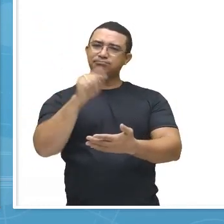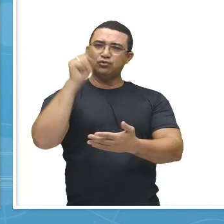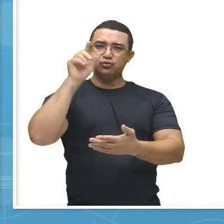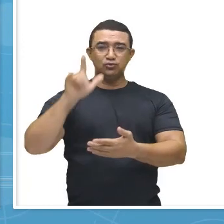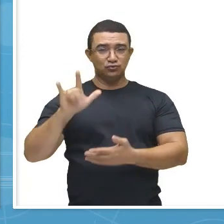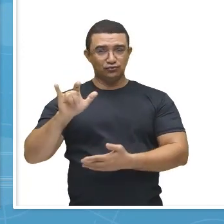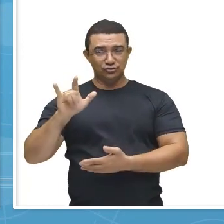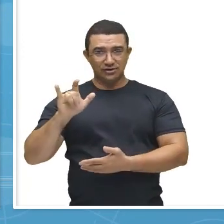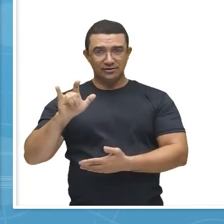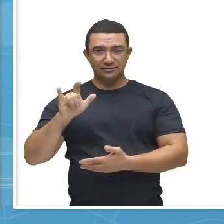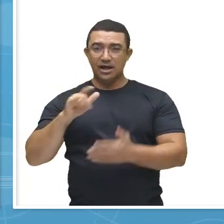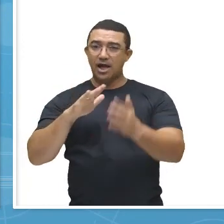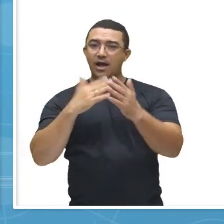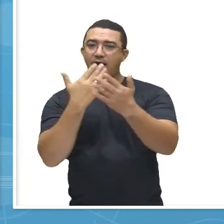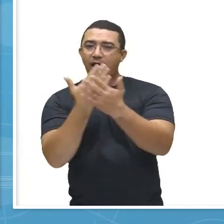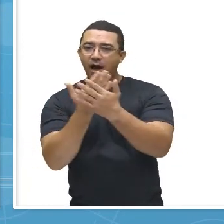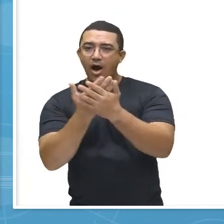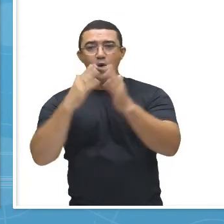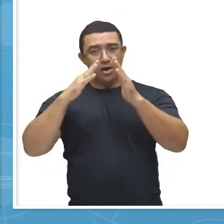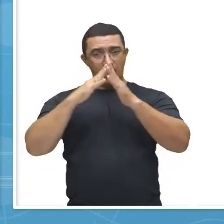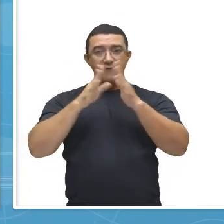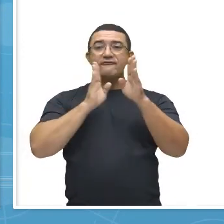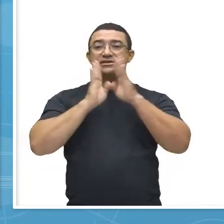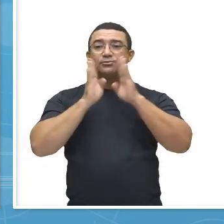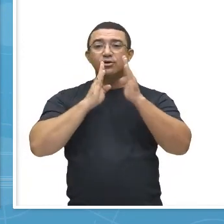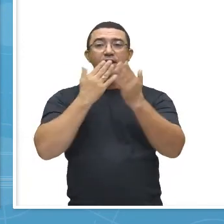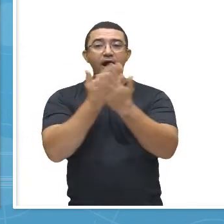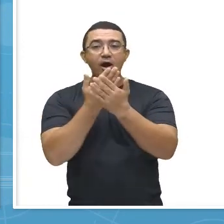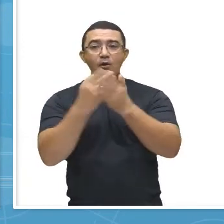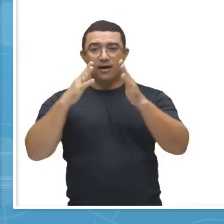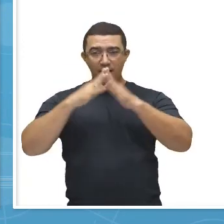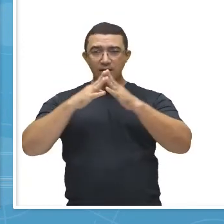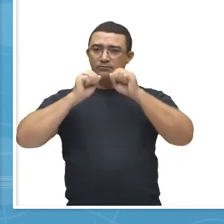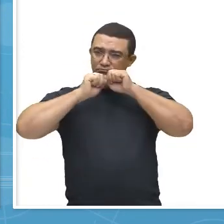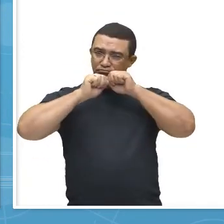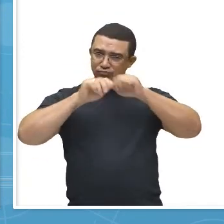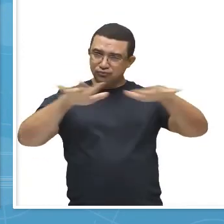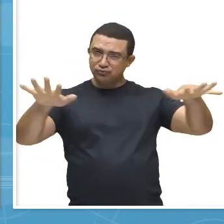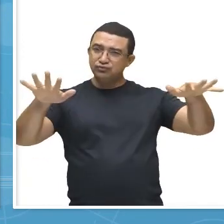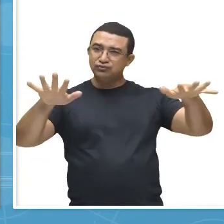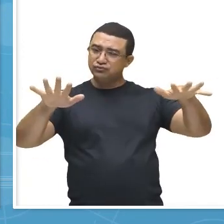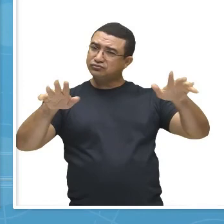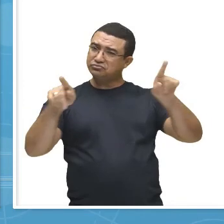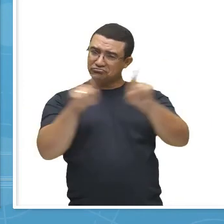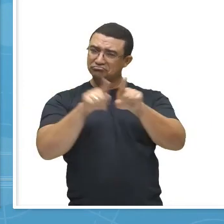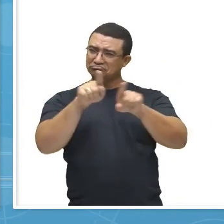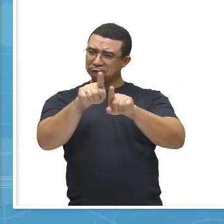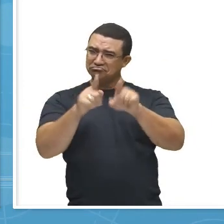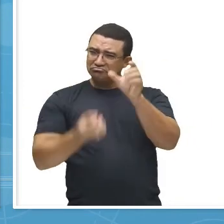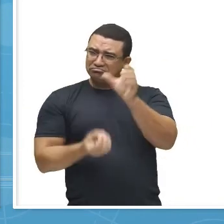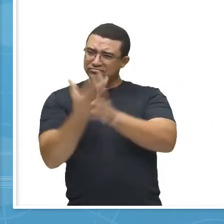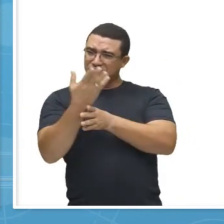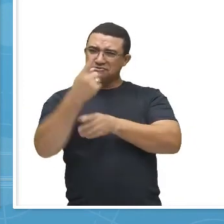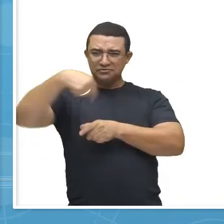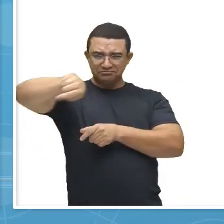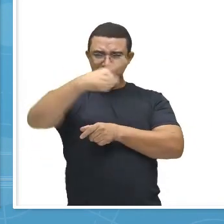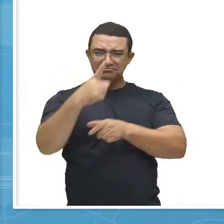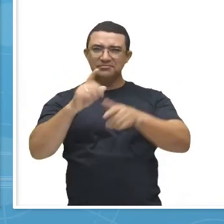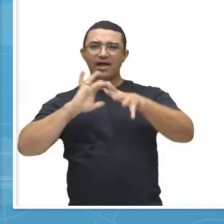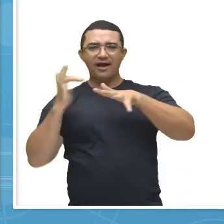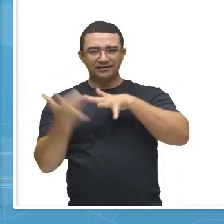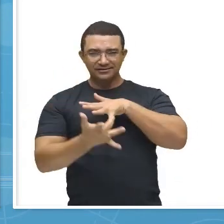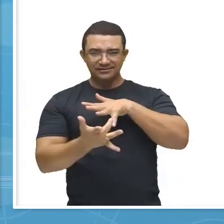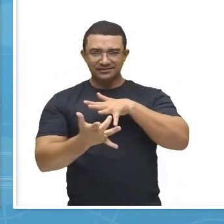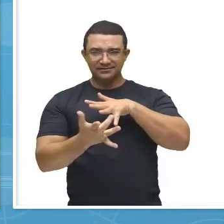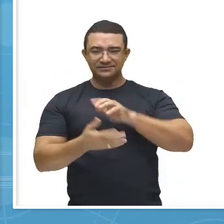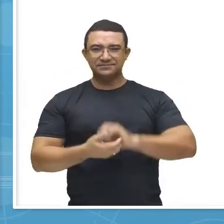Insta, aula em casa, lá no teu Facebook, aula em casa, divulga, você vai aparecer nas nossas redes sociais, assim como você apareceu aqui no chat, tá